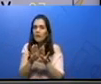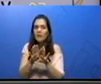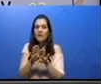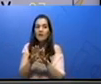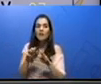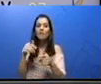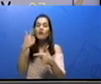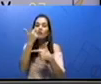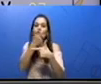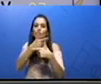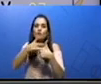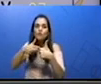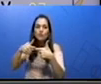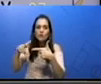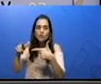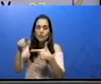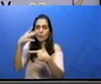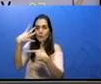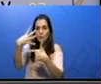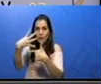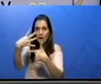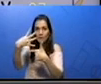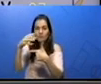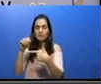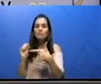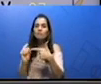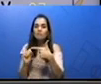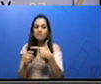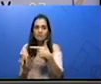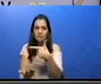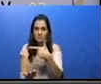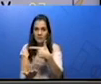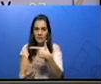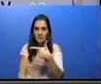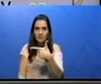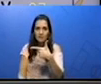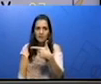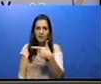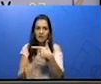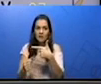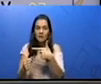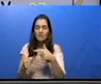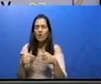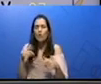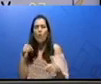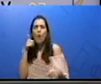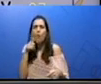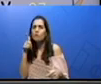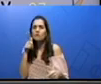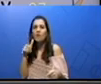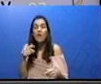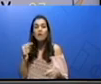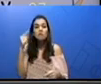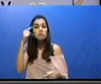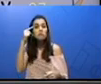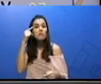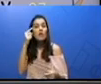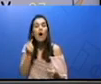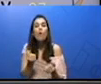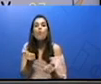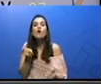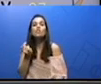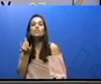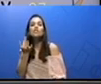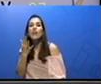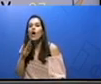vamos obter a quantidade de 7 gramas do segundo experimento. E assim a gente consegue determinar as quantidades